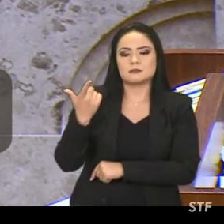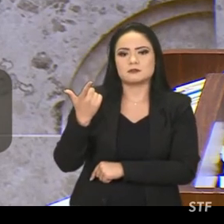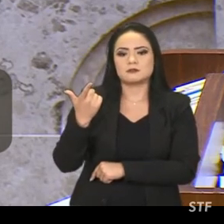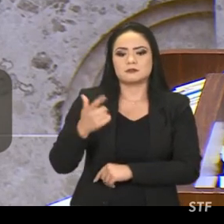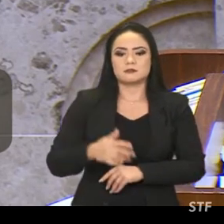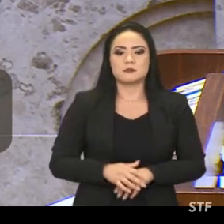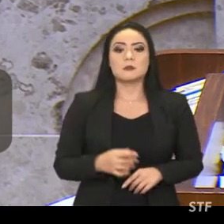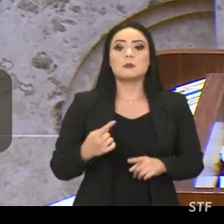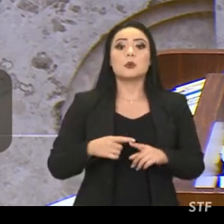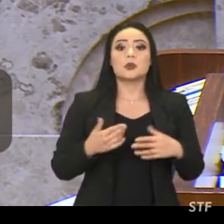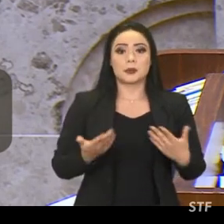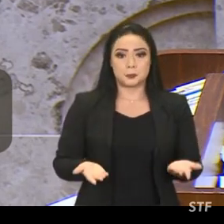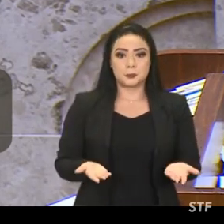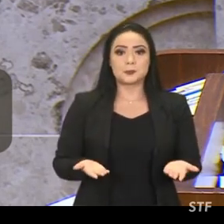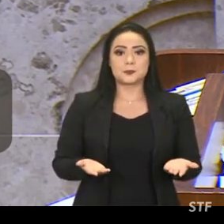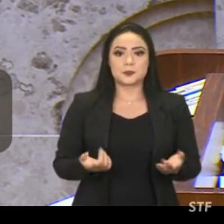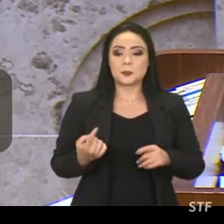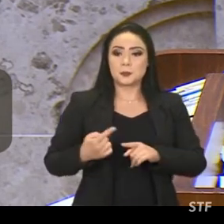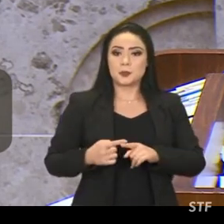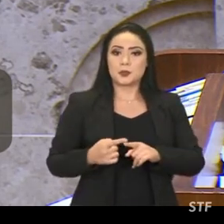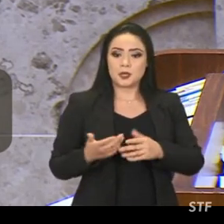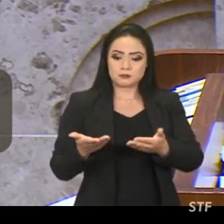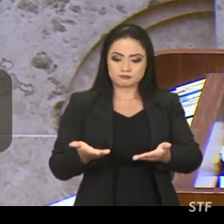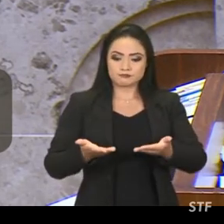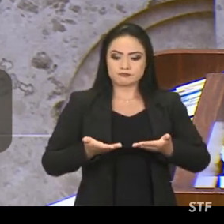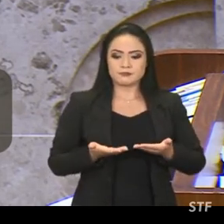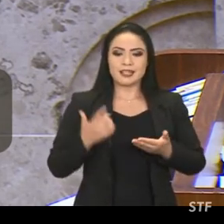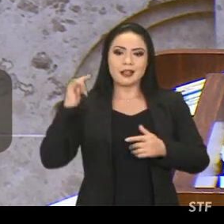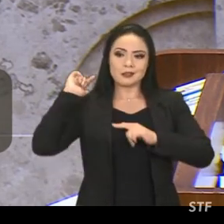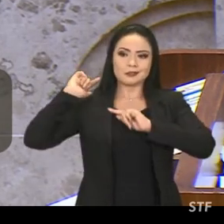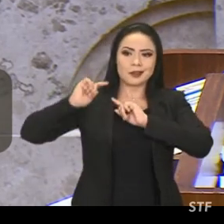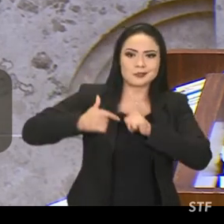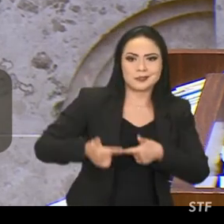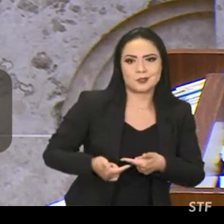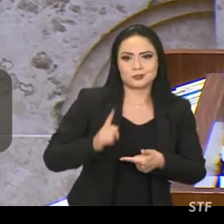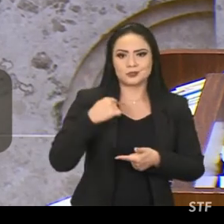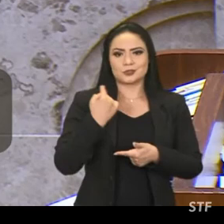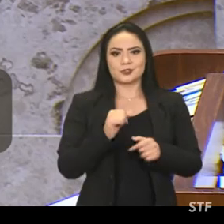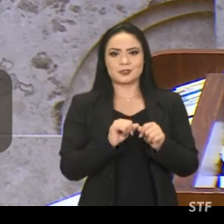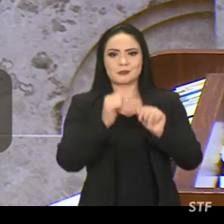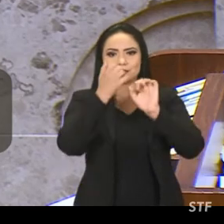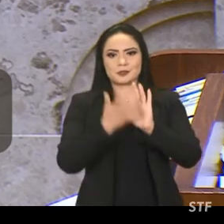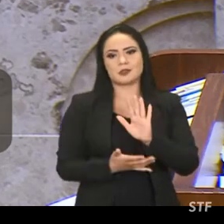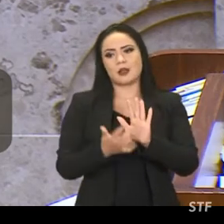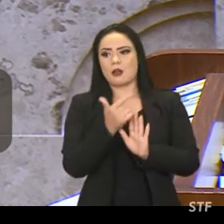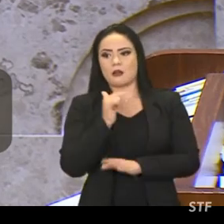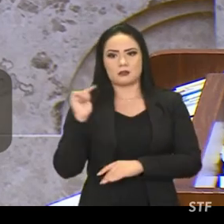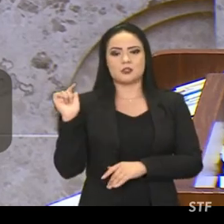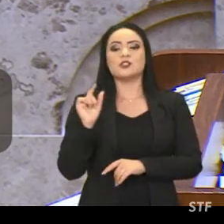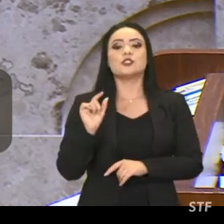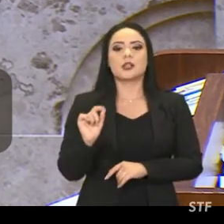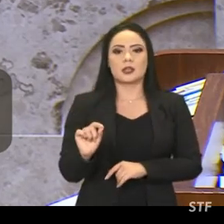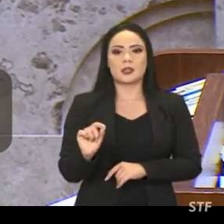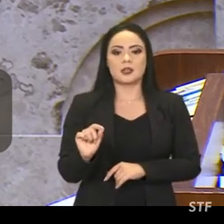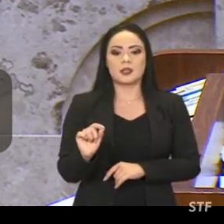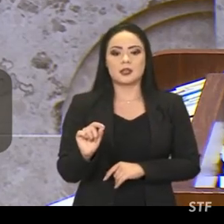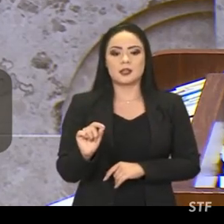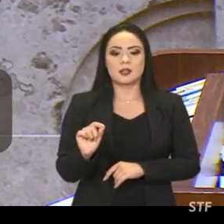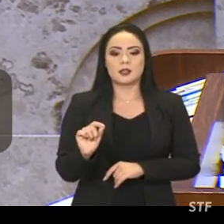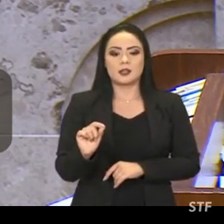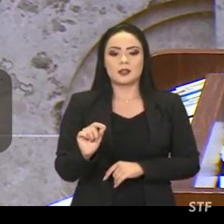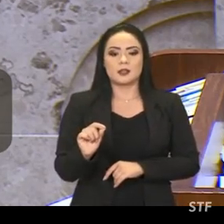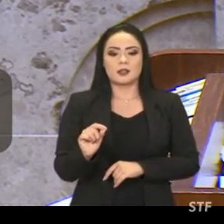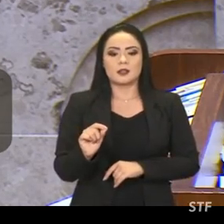Isso por quê? Porque acolheu a tradição, que nós fizemos referência há pouco, de ver o